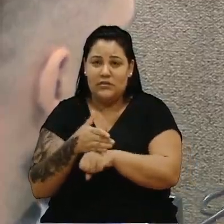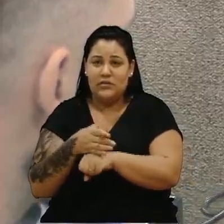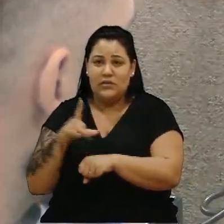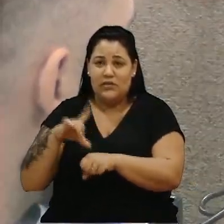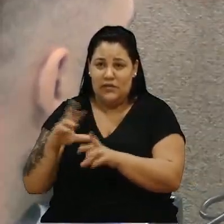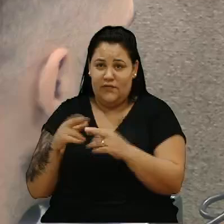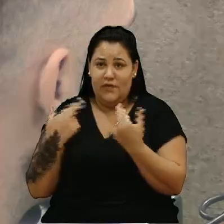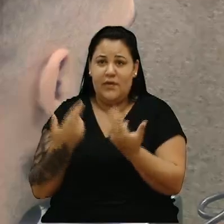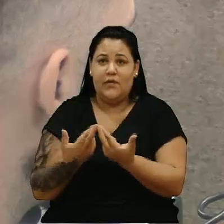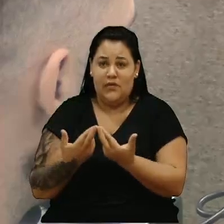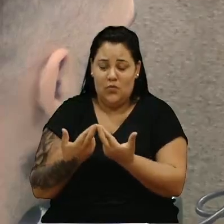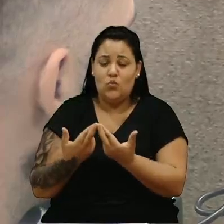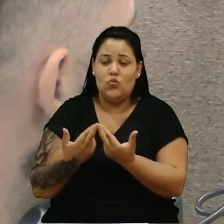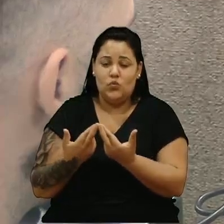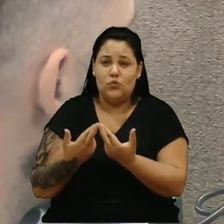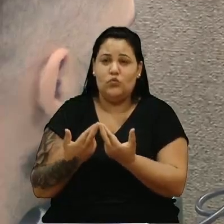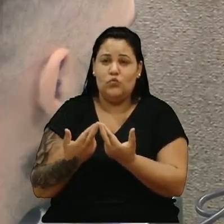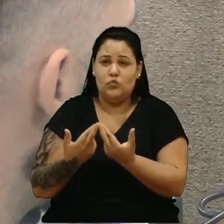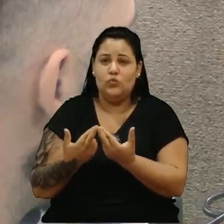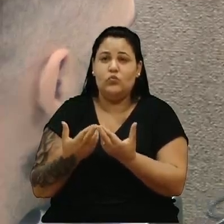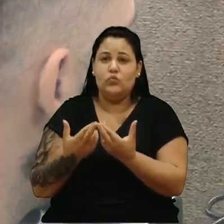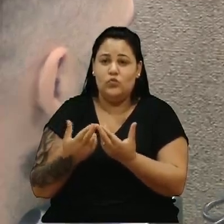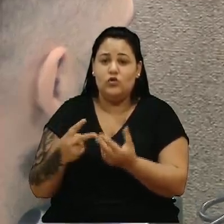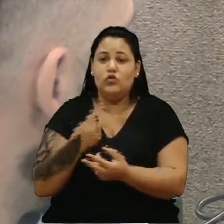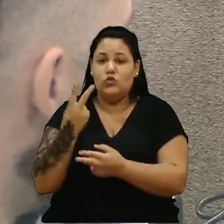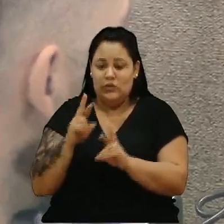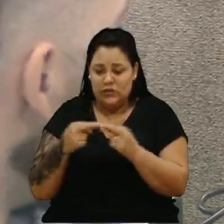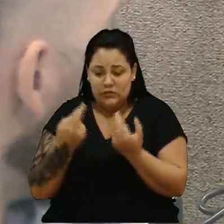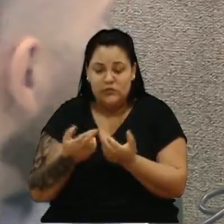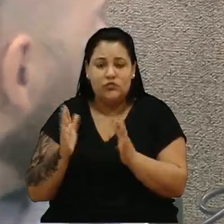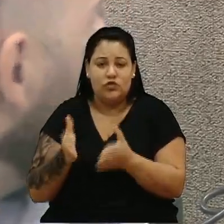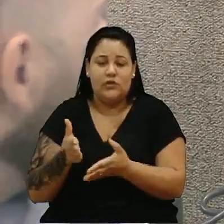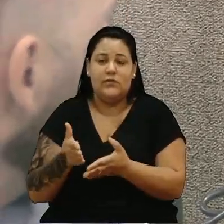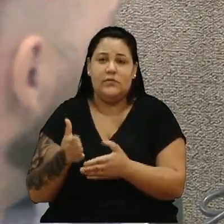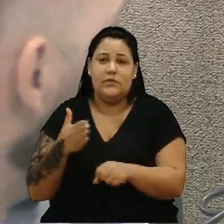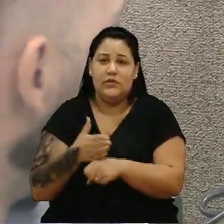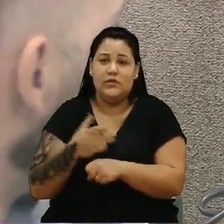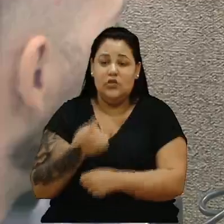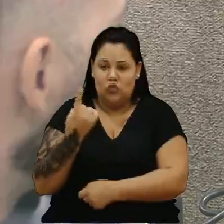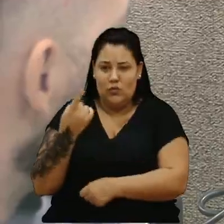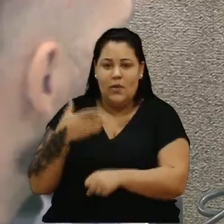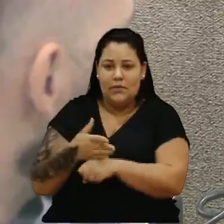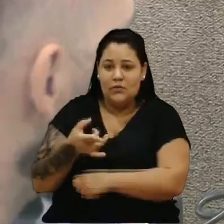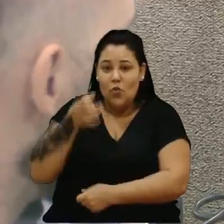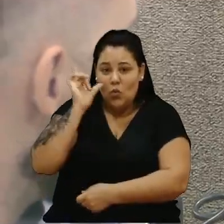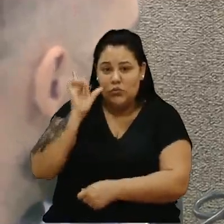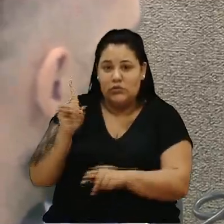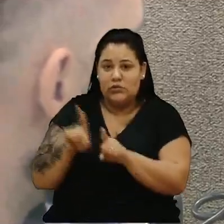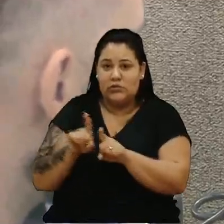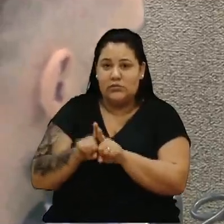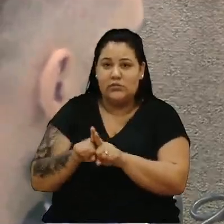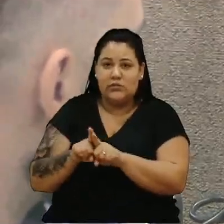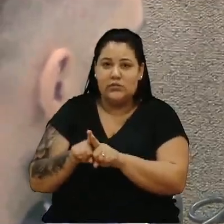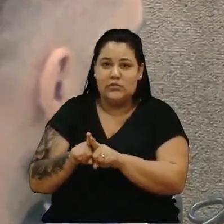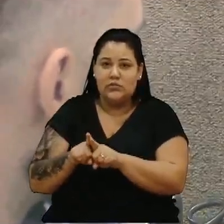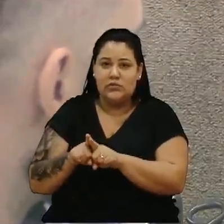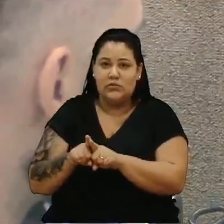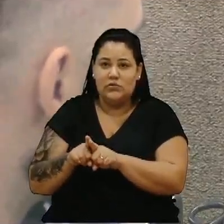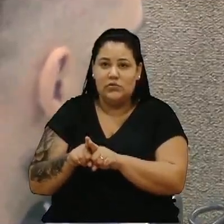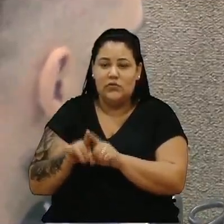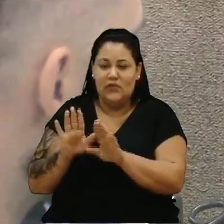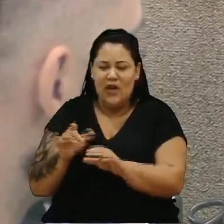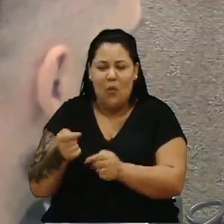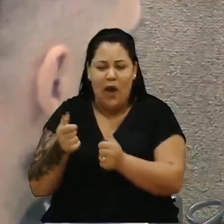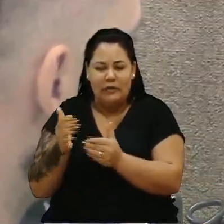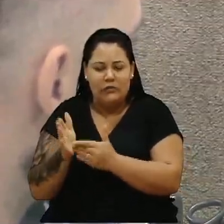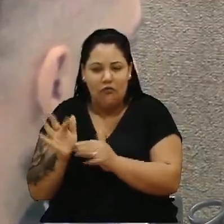uma reunião já 2 reuniões, e uma que ontem eu participei praticamente na totalidade, muito